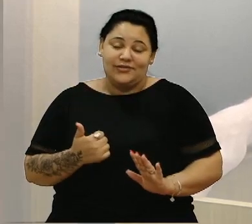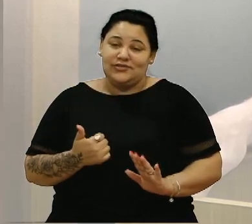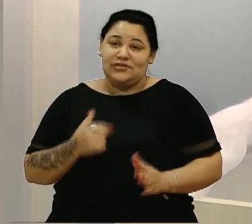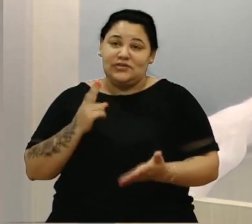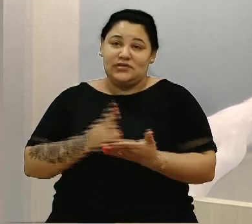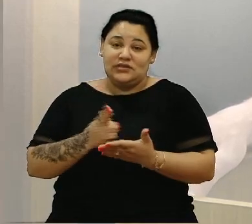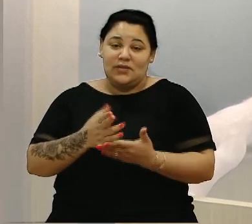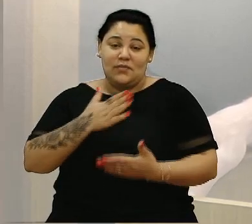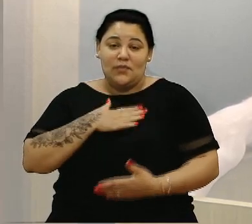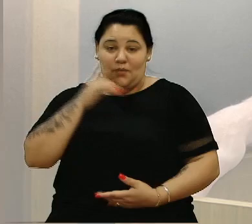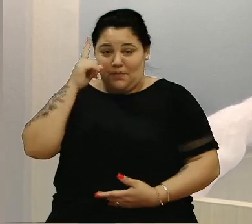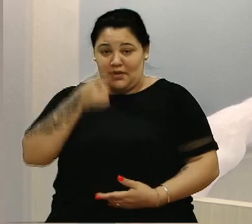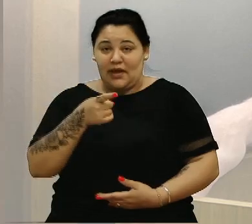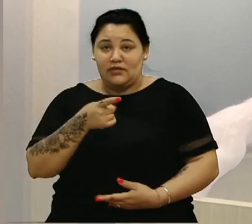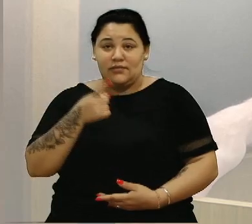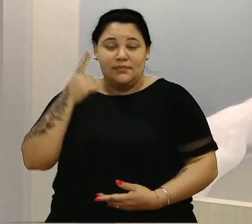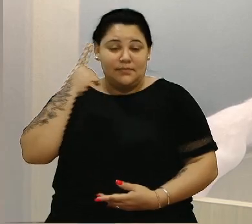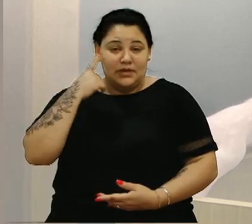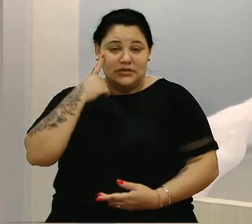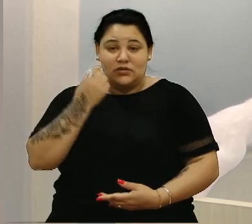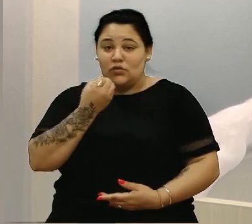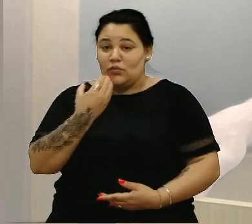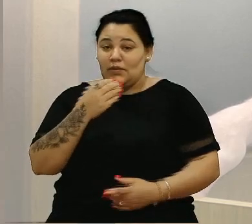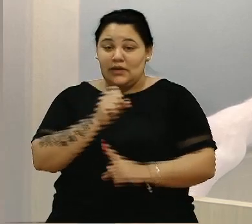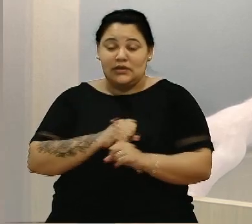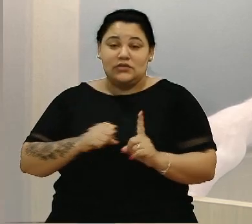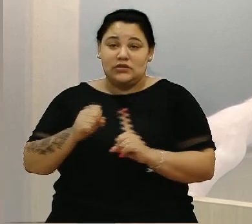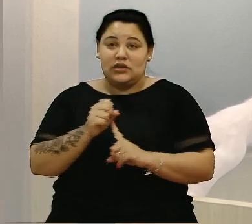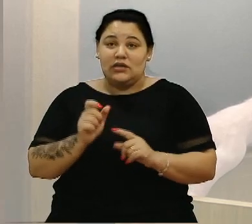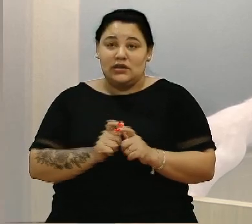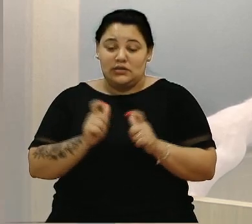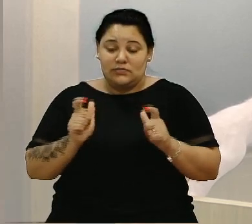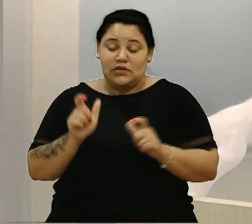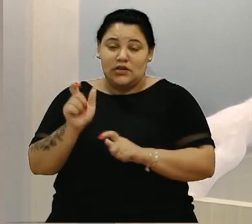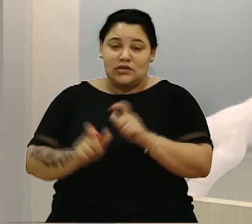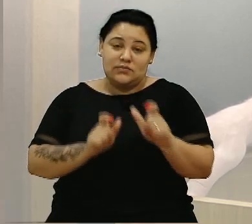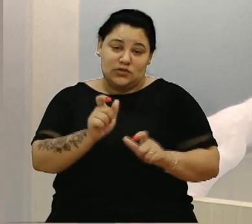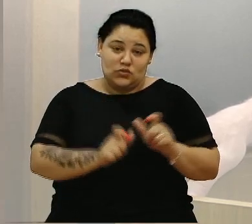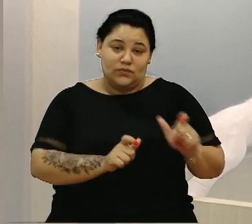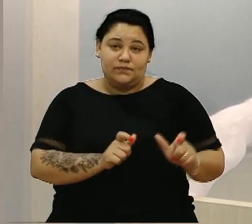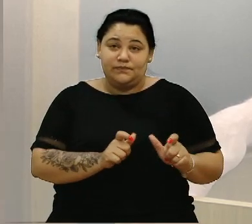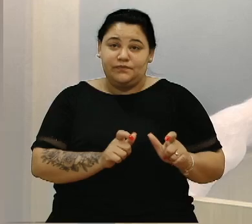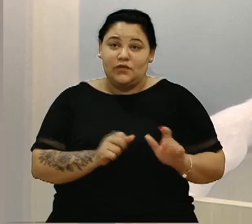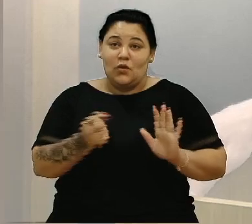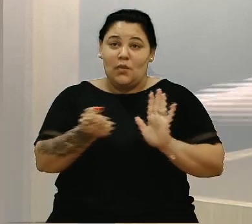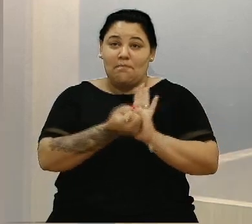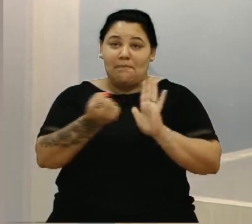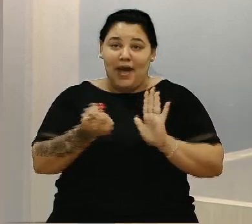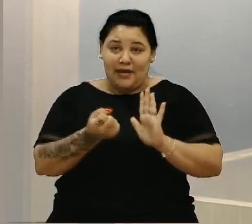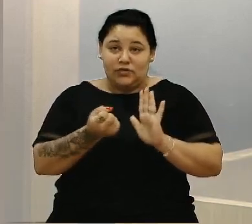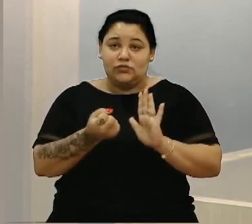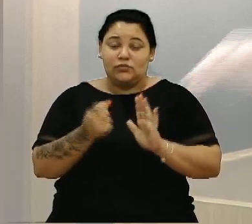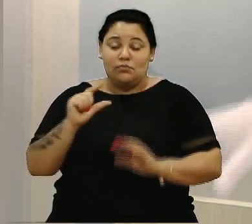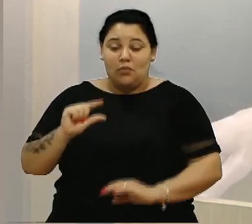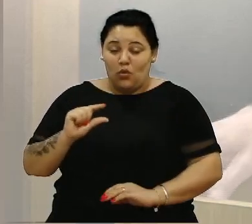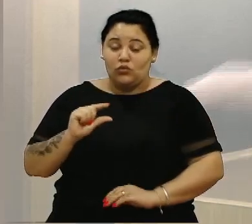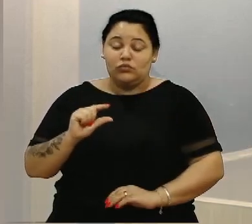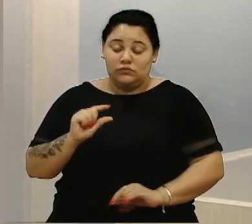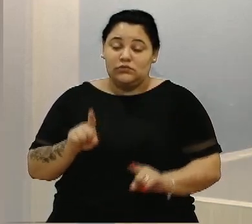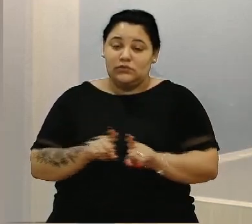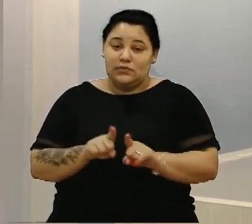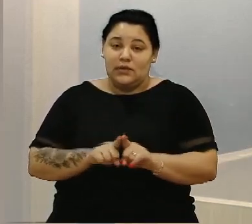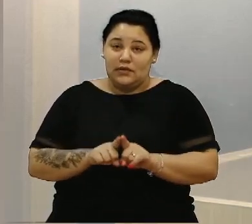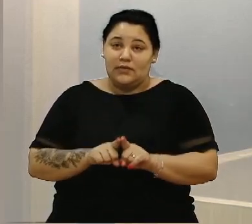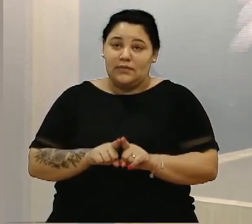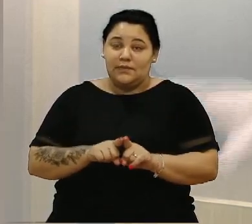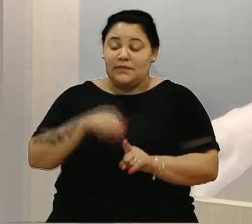meu mandato, pensando no bem comum, no bem da maioria das pessoas. O impacto menor possível para a maioria dos caxienses, ou o